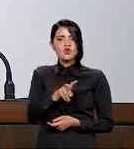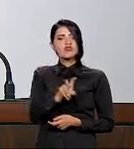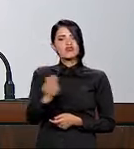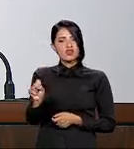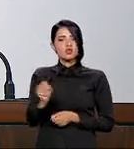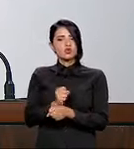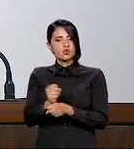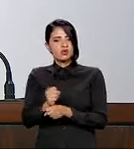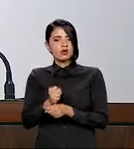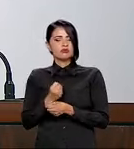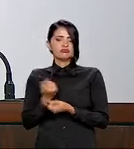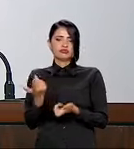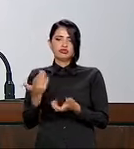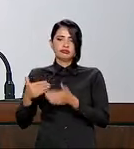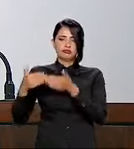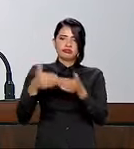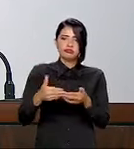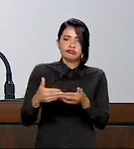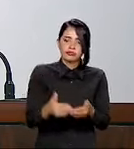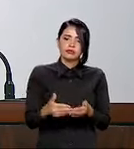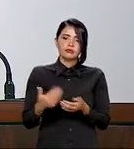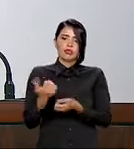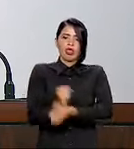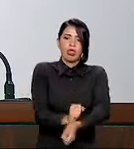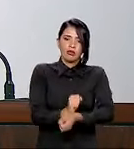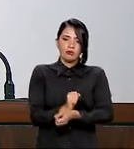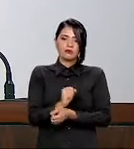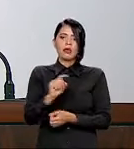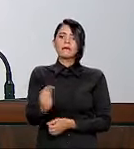anos de colonialismo. É muito pouco.